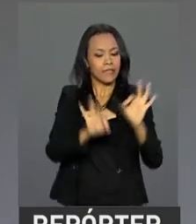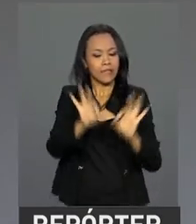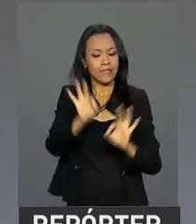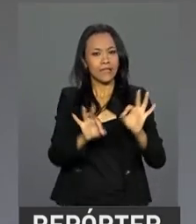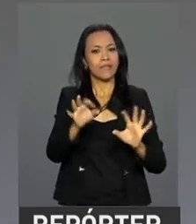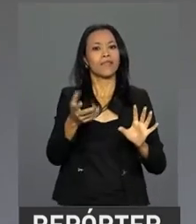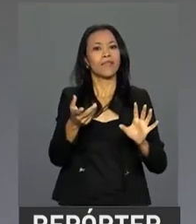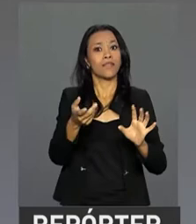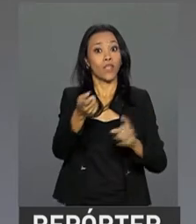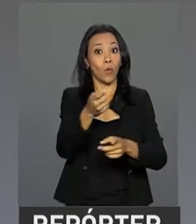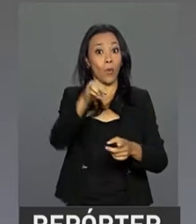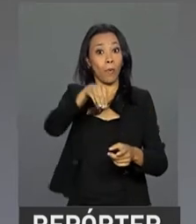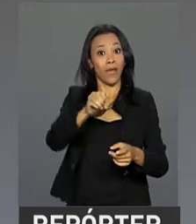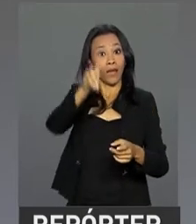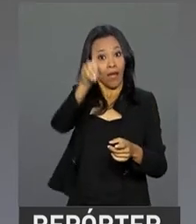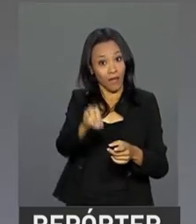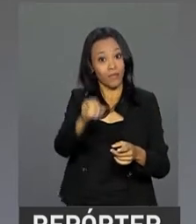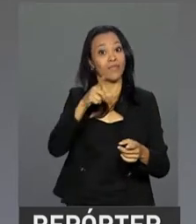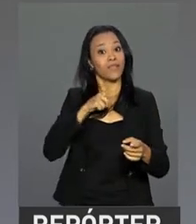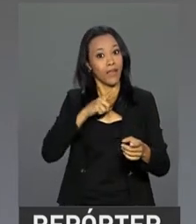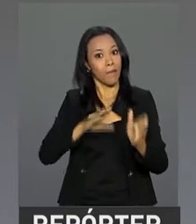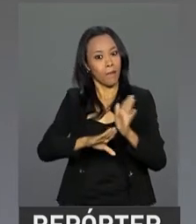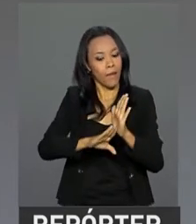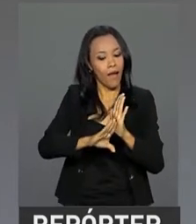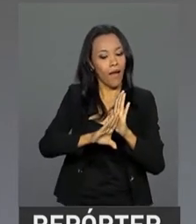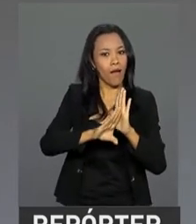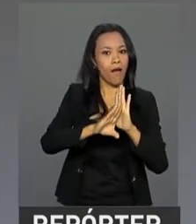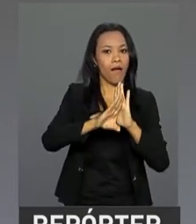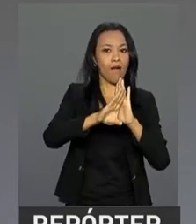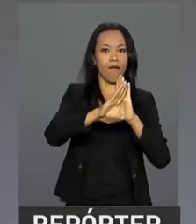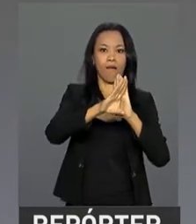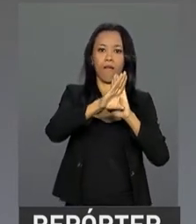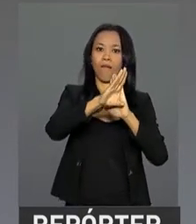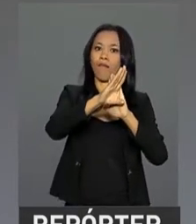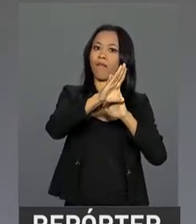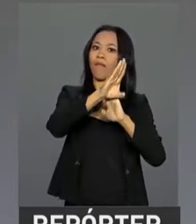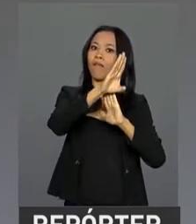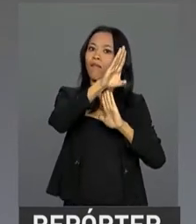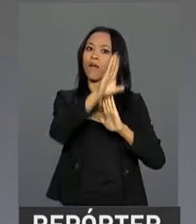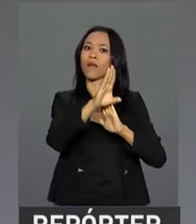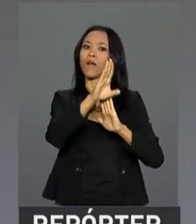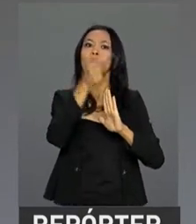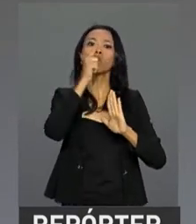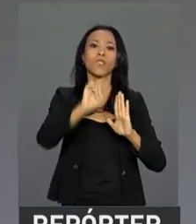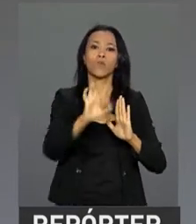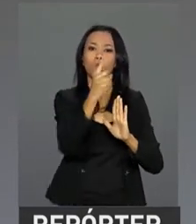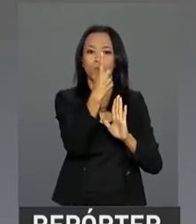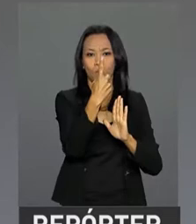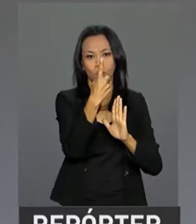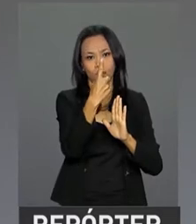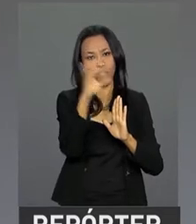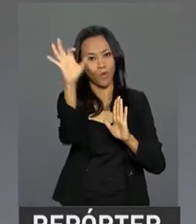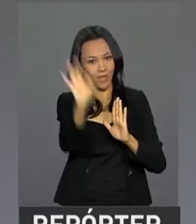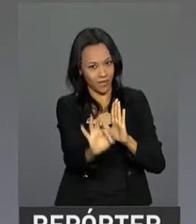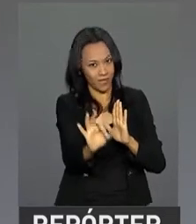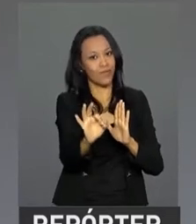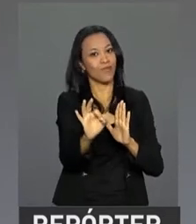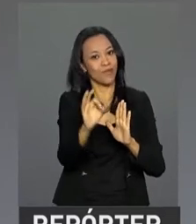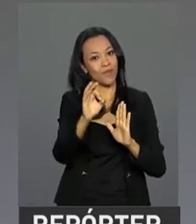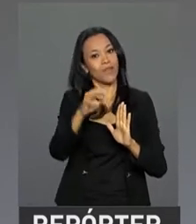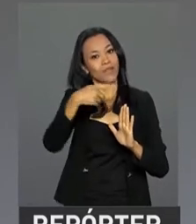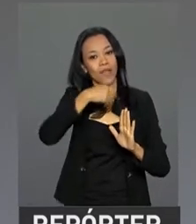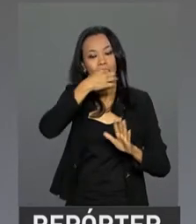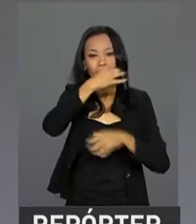cima essa projeção de crescimento a deste ano chegando a 1 por cento na análise do mercado